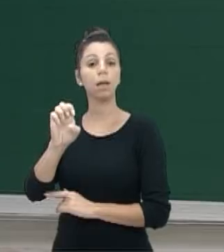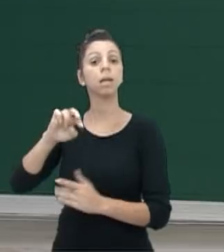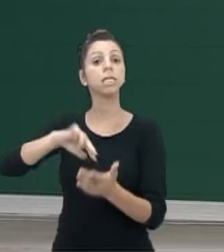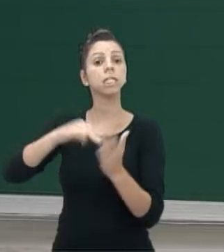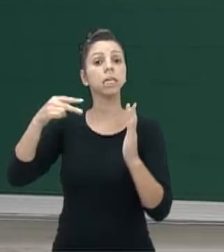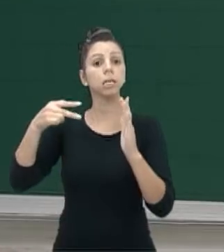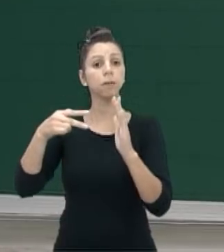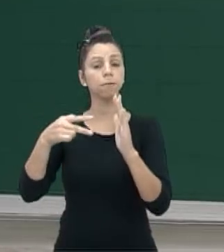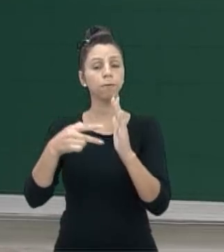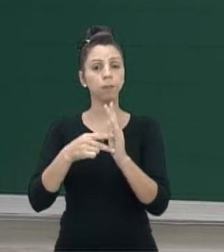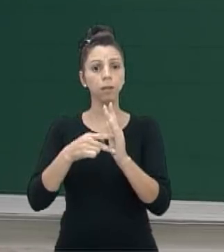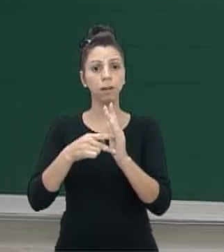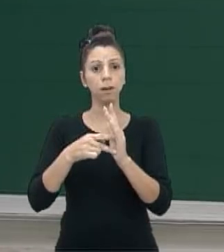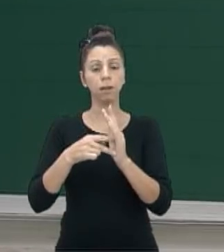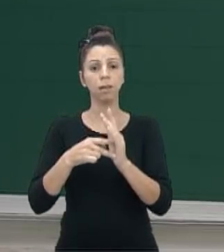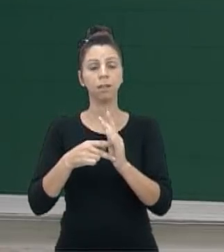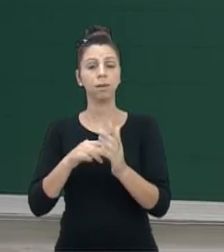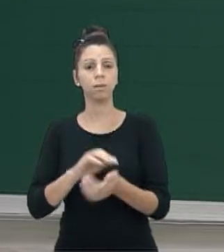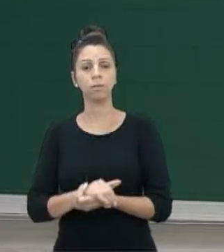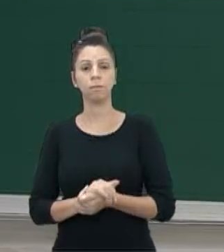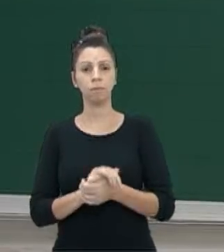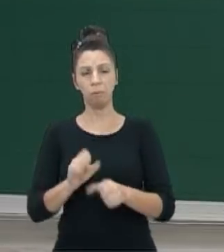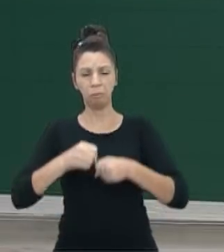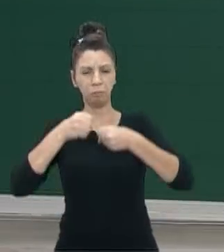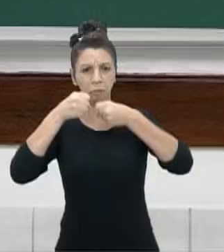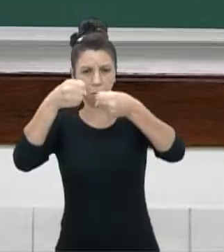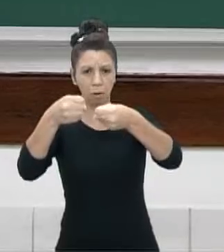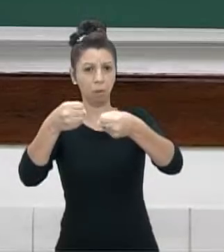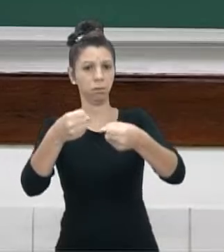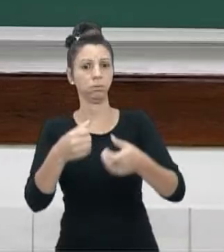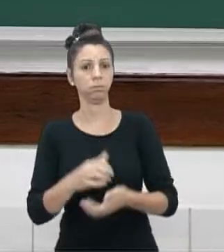ao longo das discussões sobre folder nessa aula, ok?